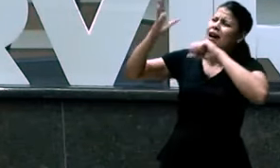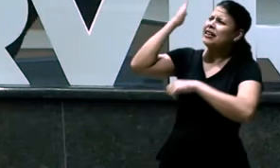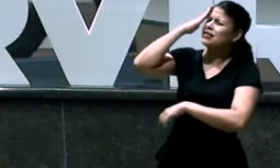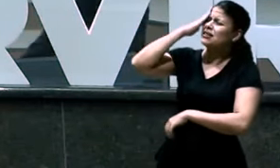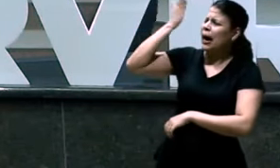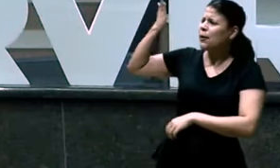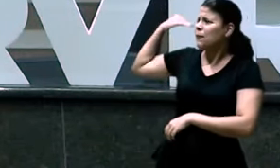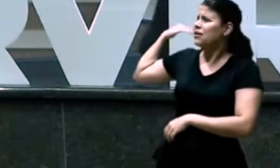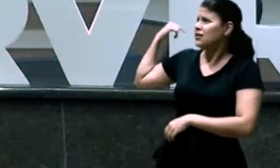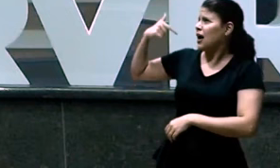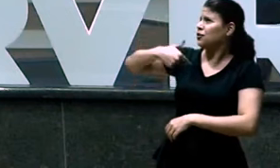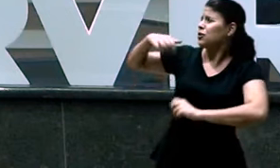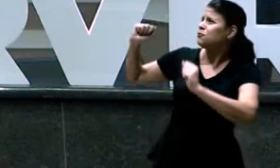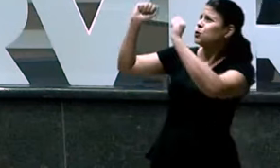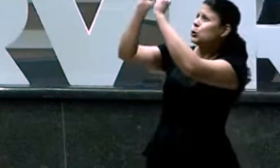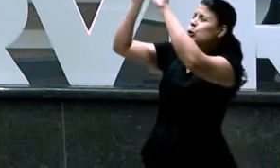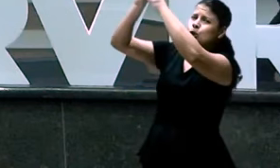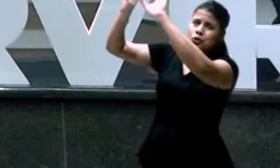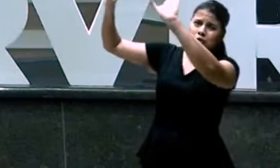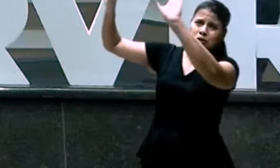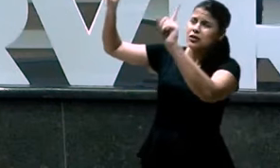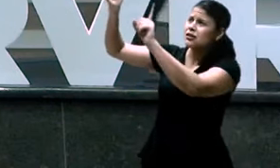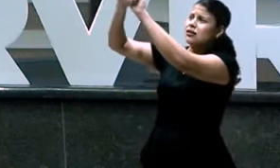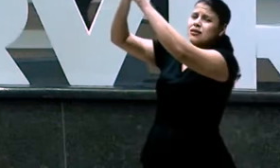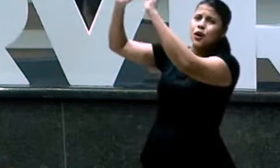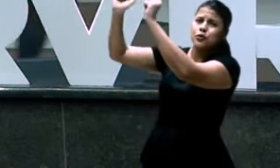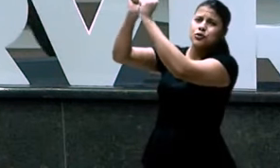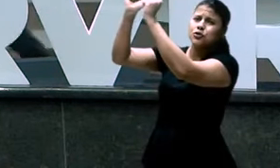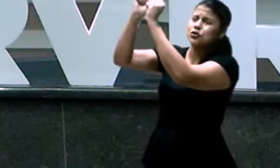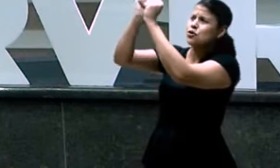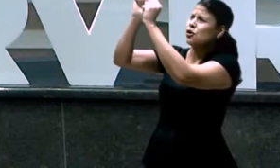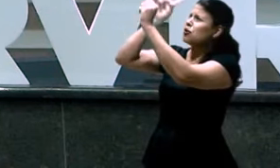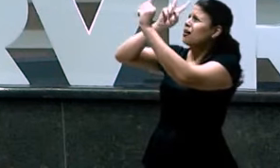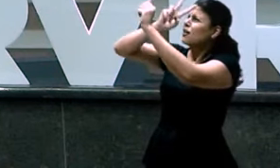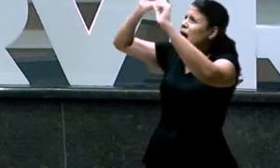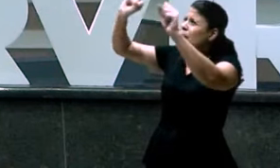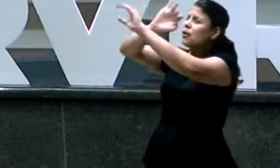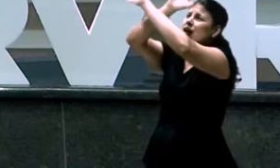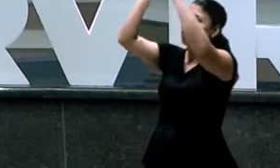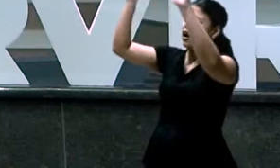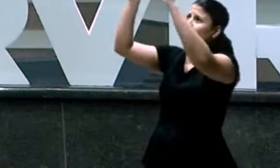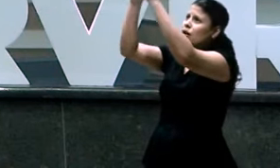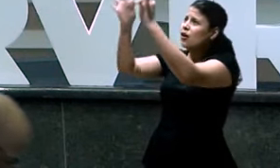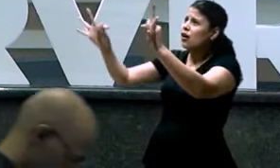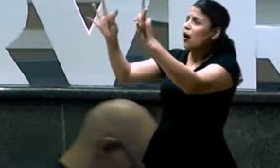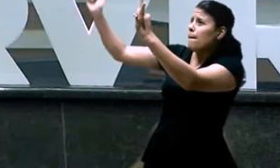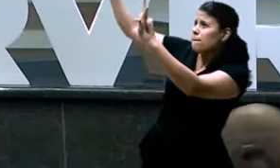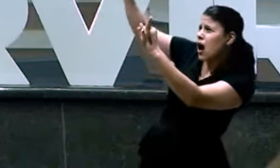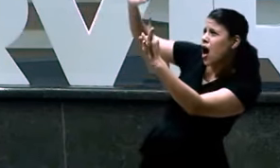existisse? Aquela que descia no tabernáculo, que descia no templo de Salomão,